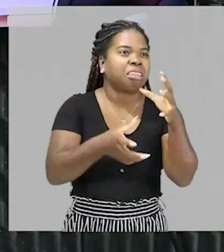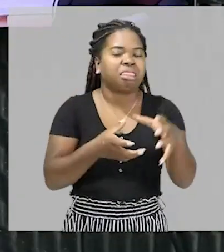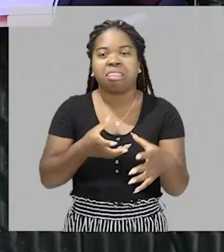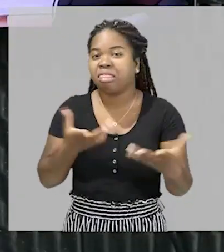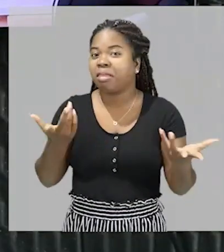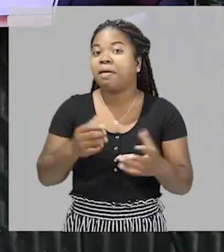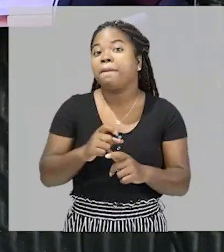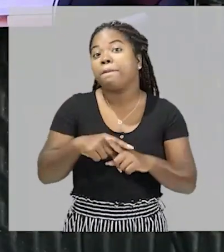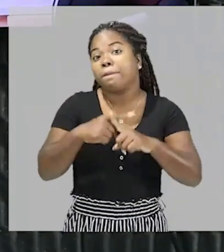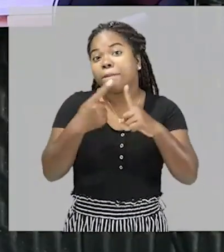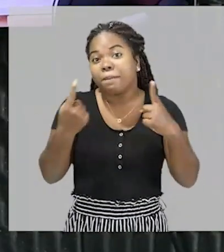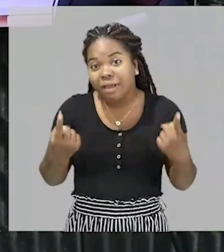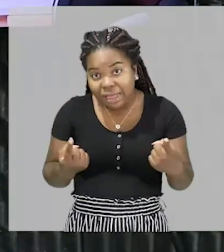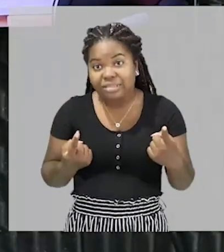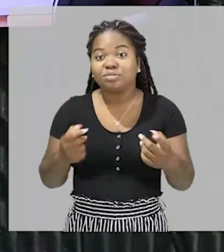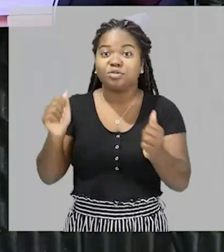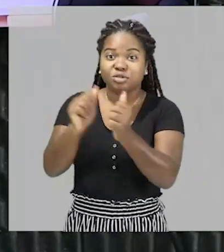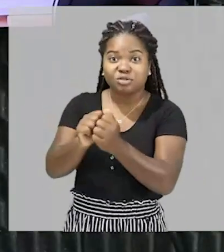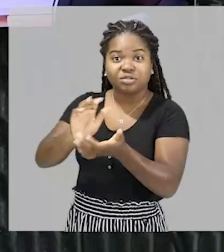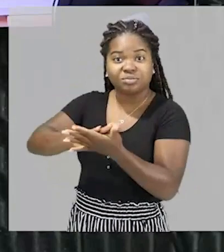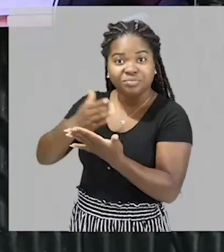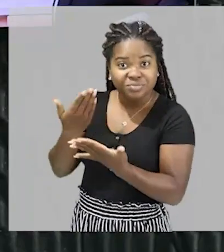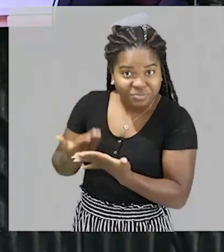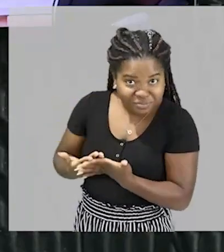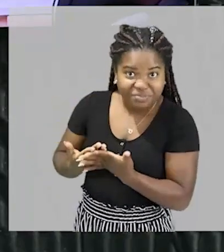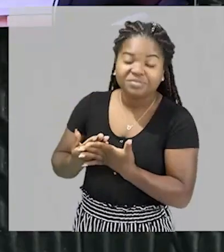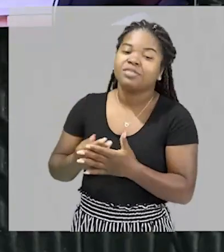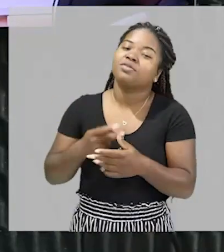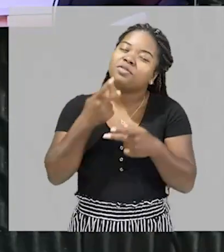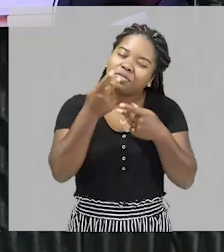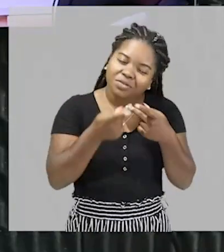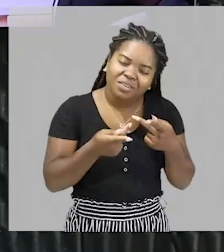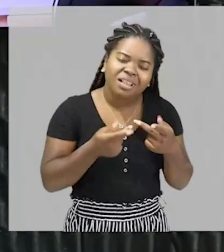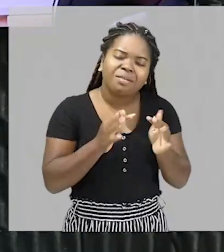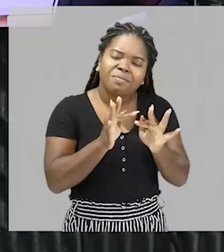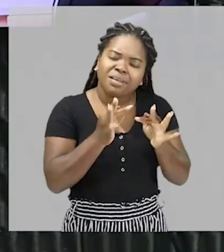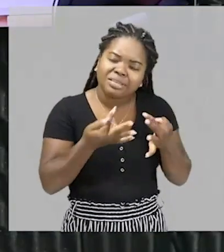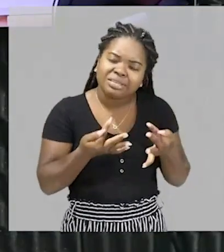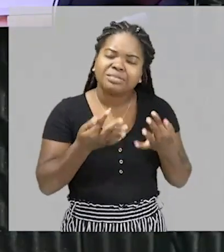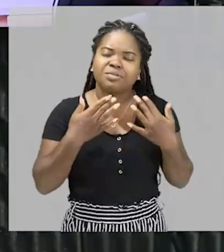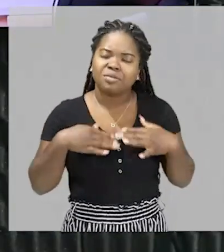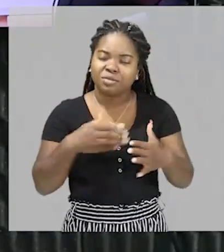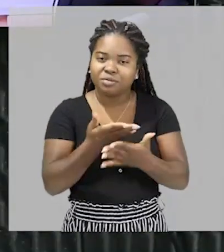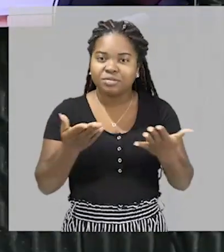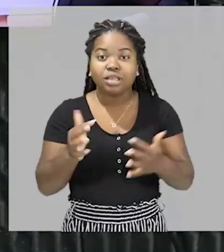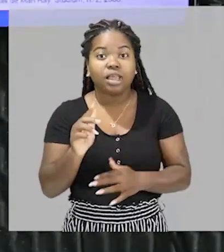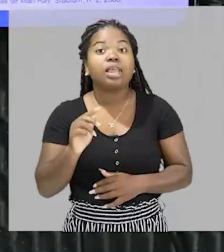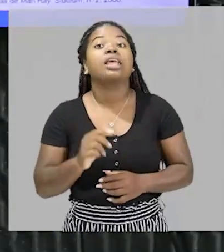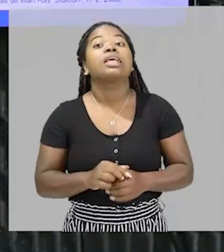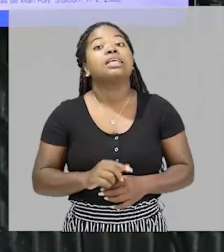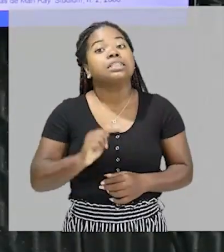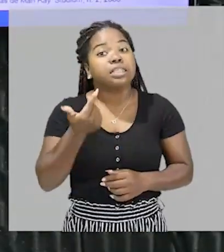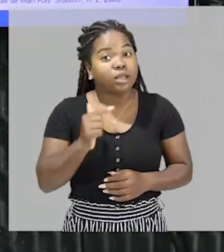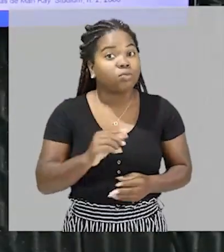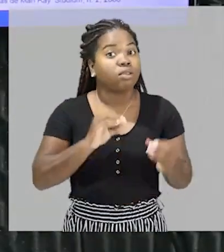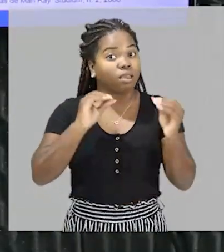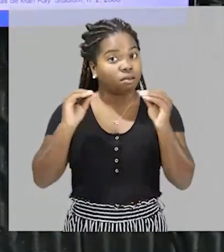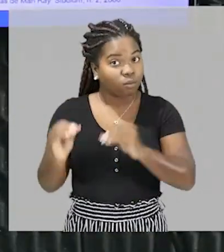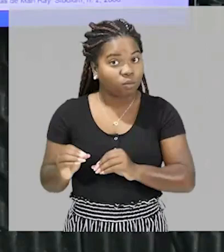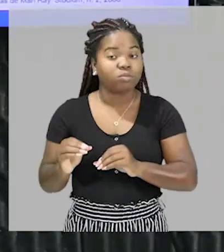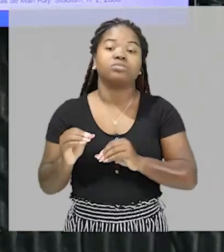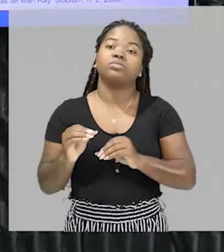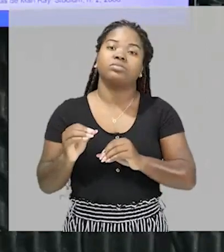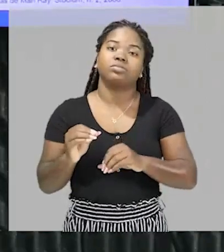com conteúdo, mas vocês precisam dela, inclusive para fazer o que nós vamos fazer agora. Interpretação e